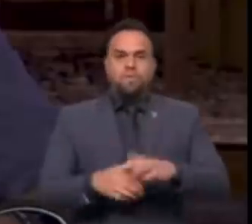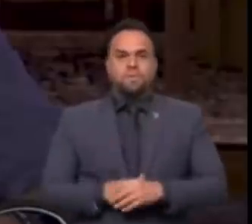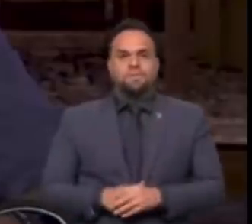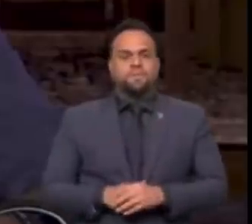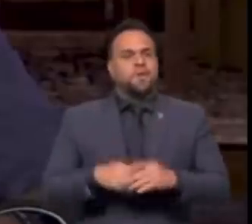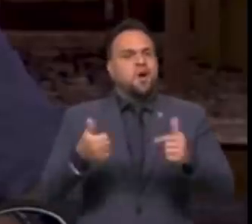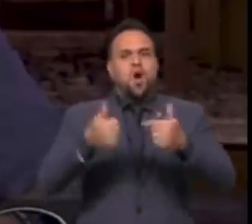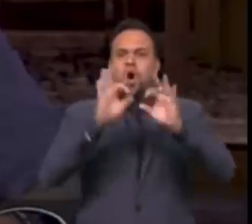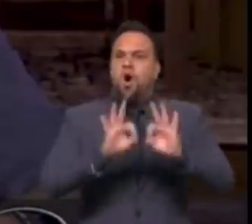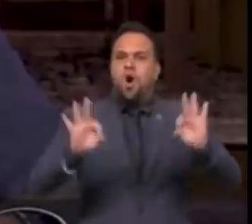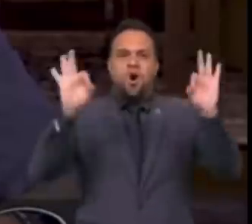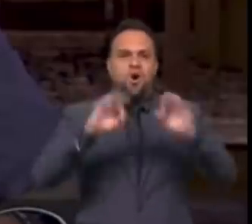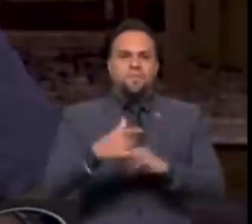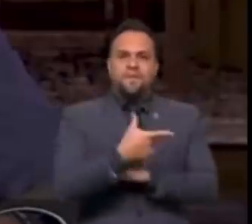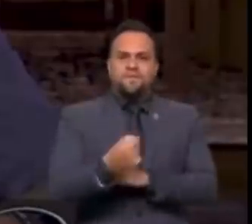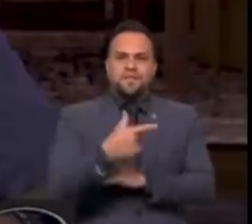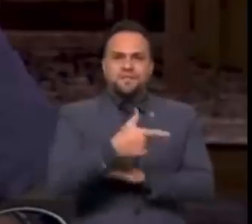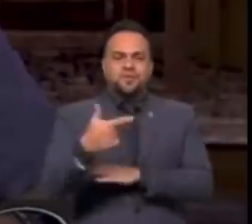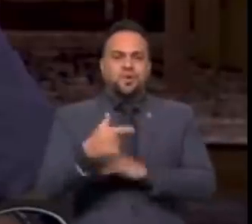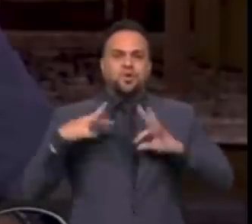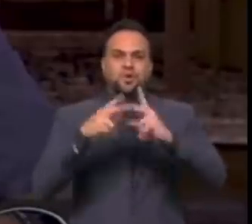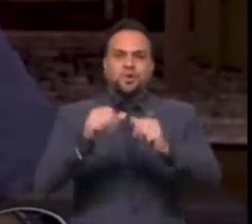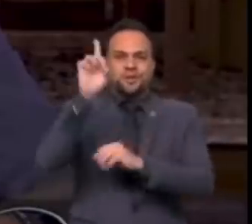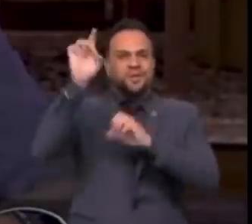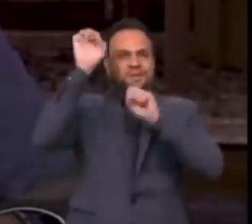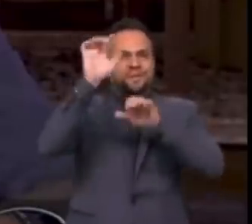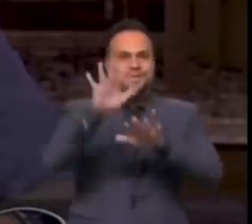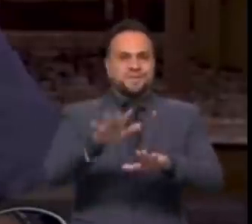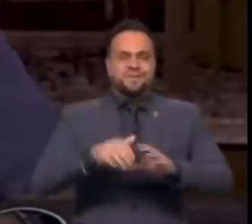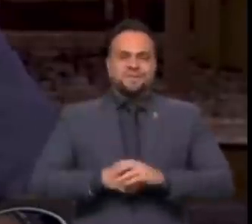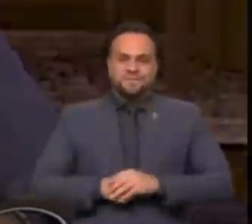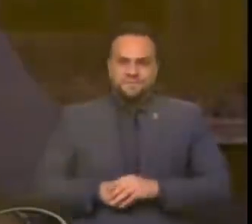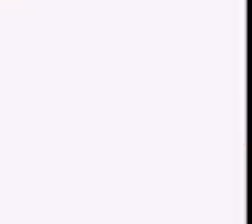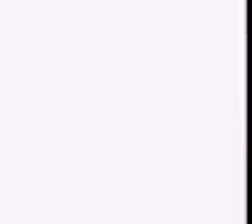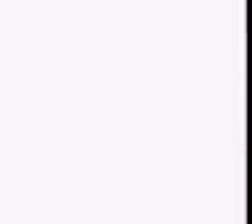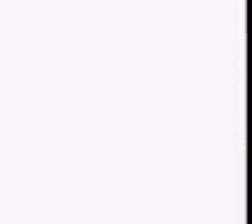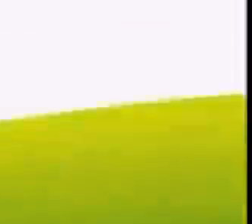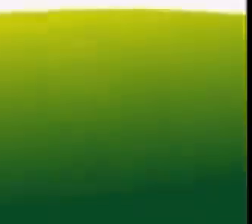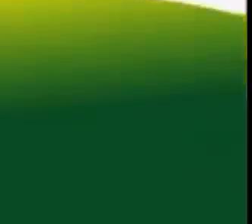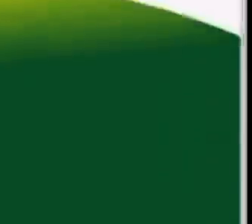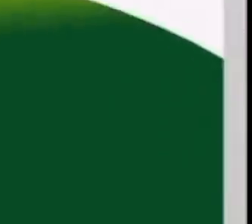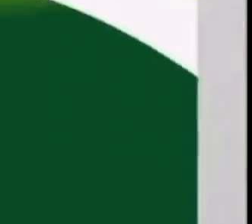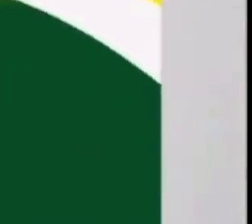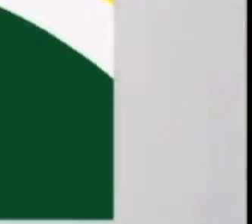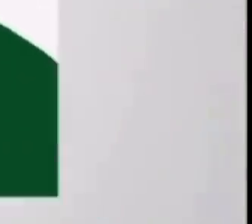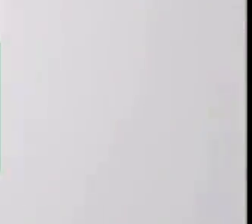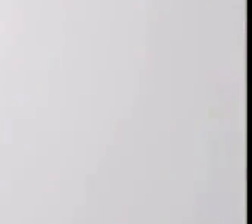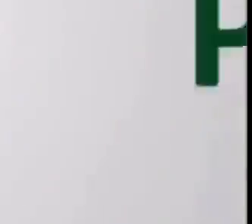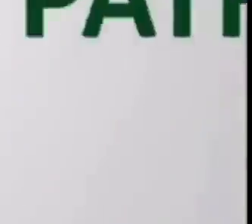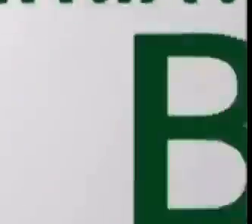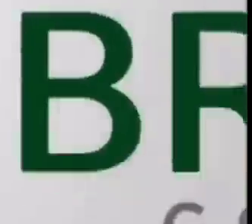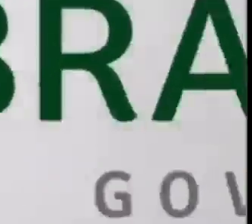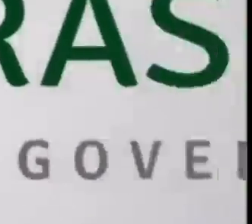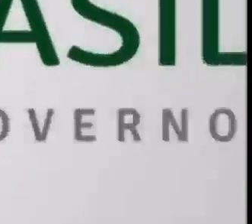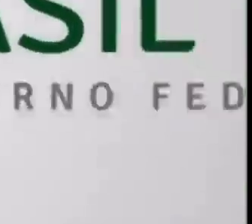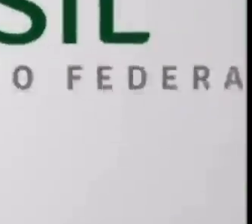um excelente 2022 a todos que Deus nos abençoe E aí